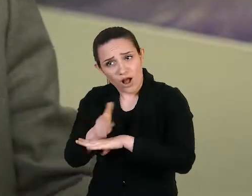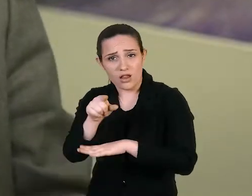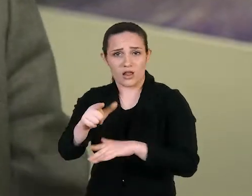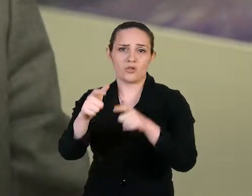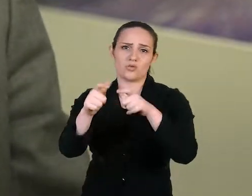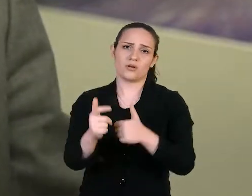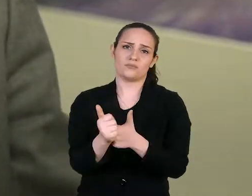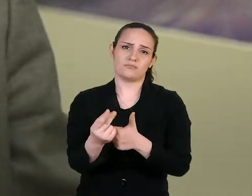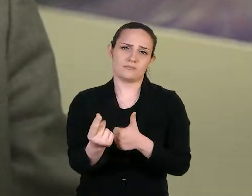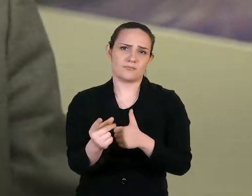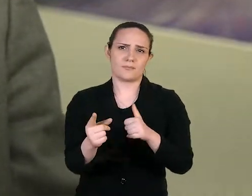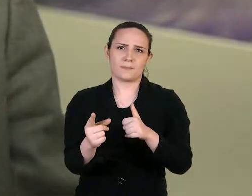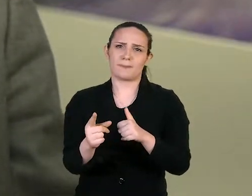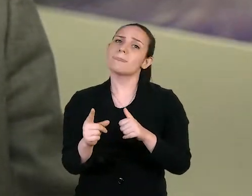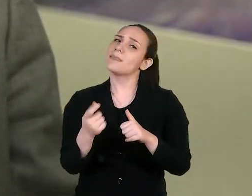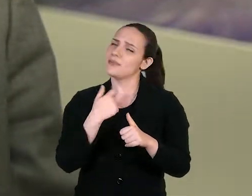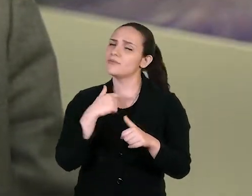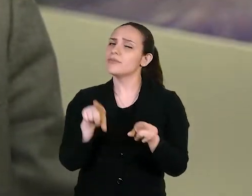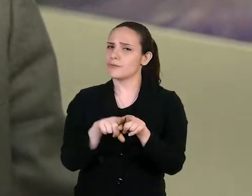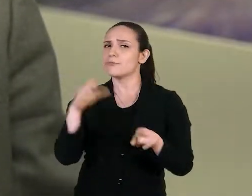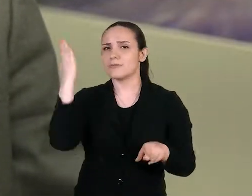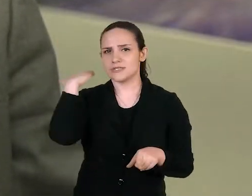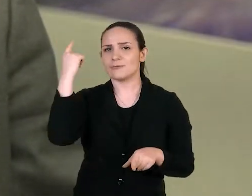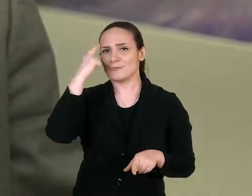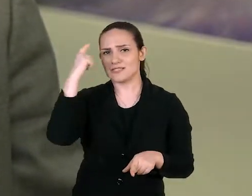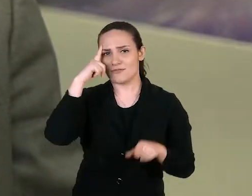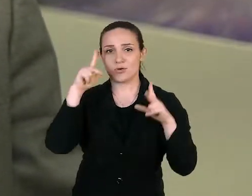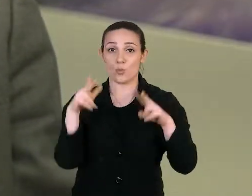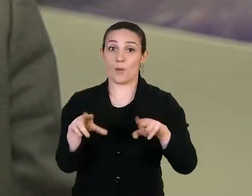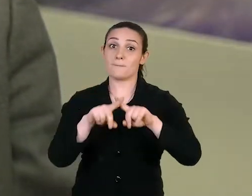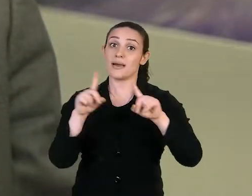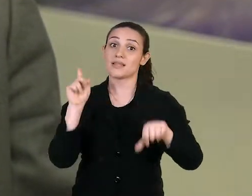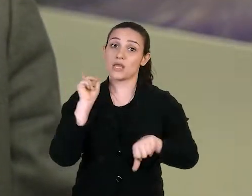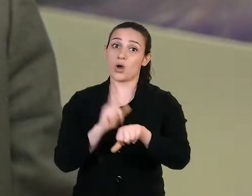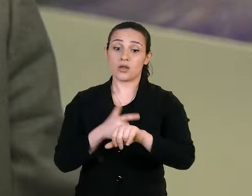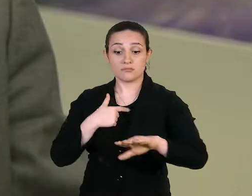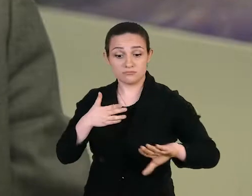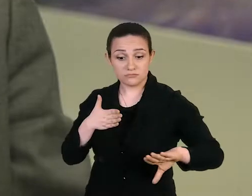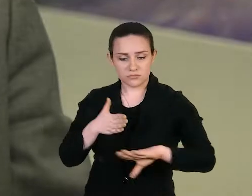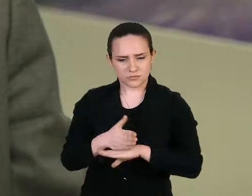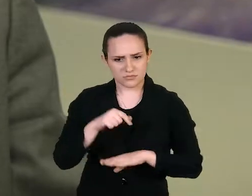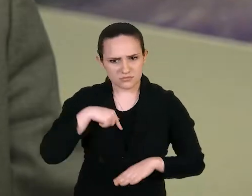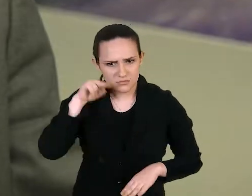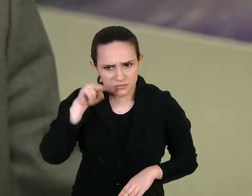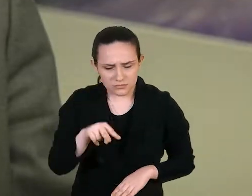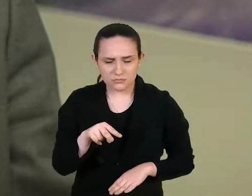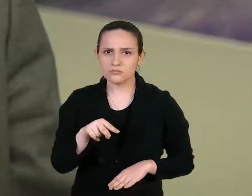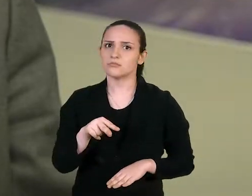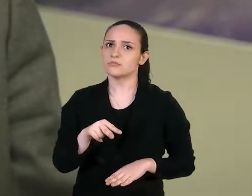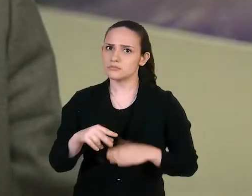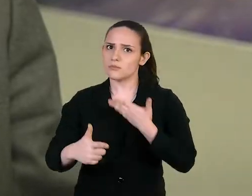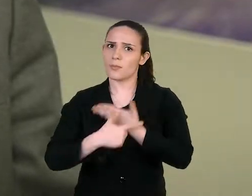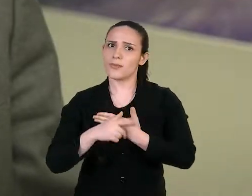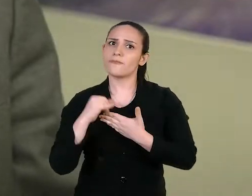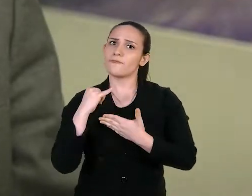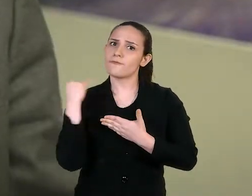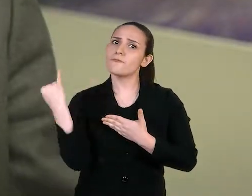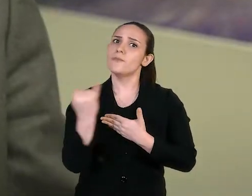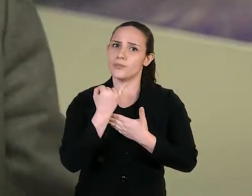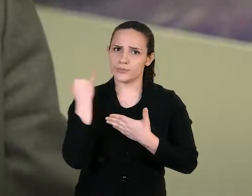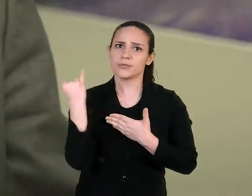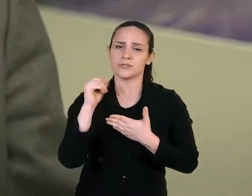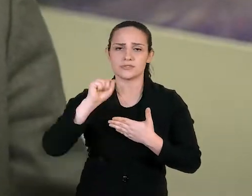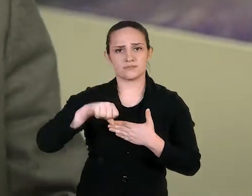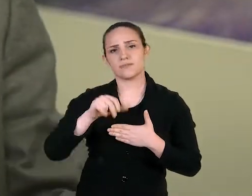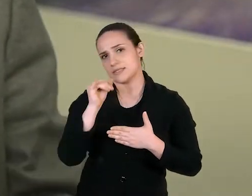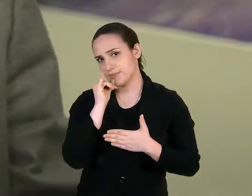também alimentei essa imagem por algum tempo. Vindo para cá, nós percebemos que não é bem isso, que o Tribunal de Contas tem um papel